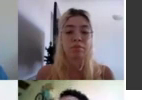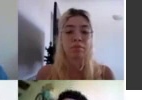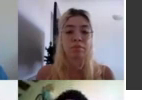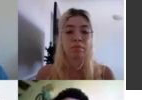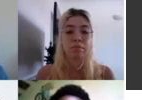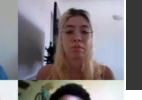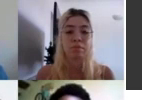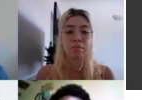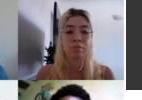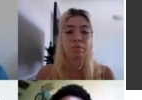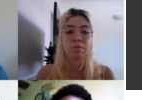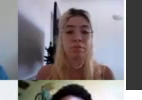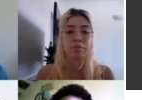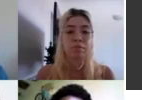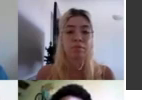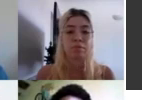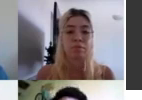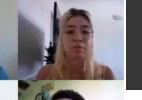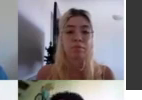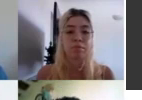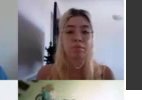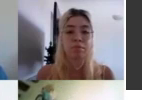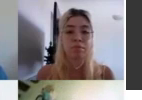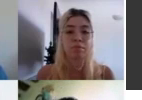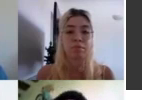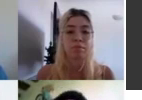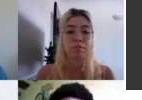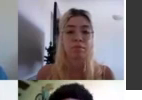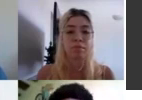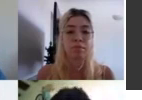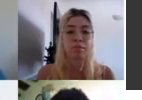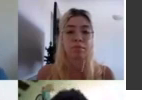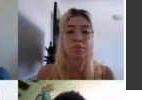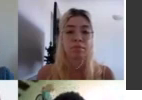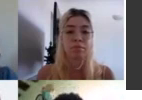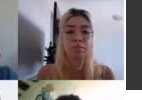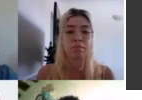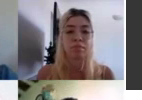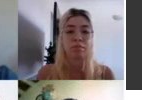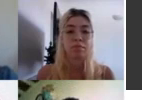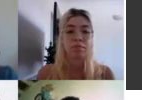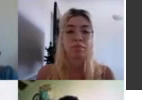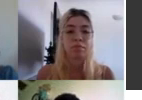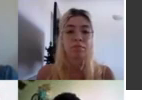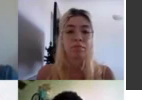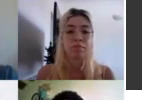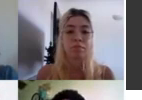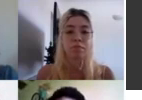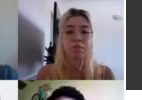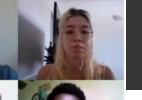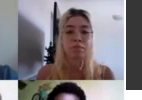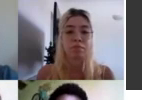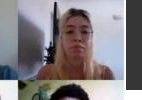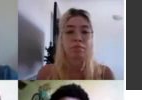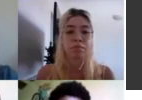da literatura. Temos aí os gêneros textuais, por Bakhtin, discurso e identidades, por Foucault, representações e relações de